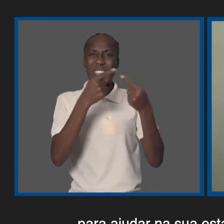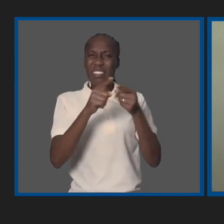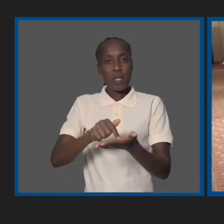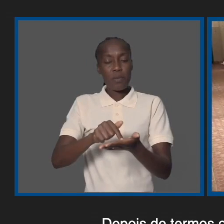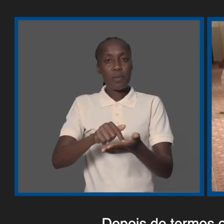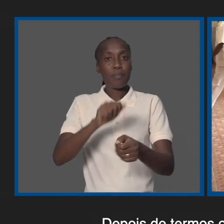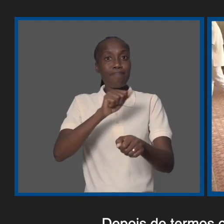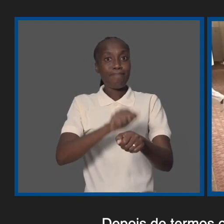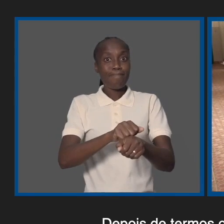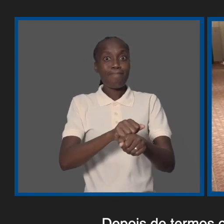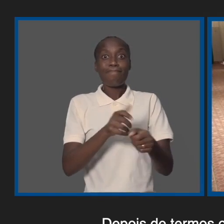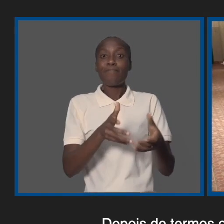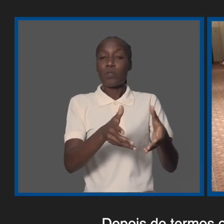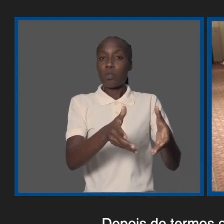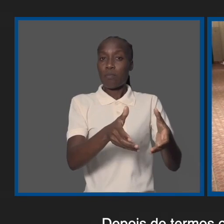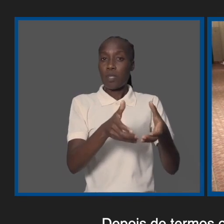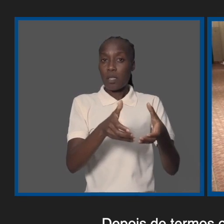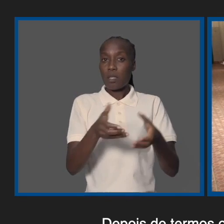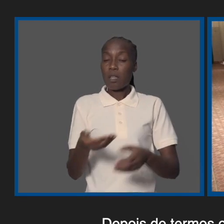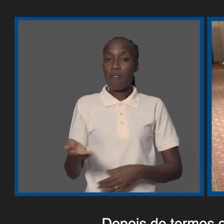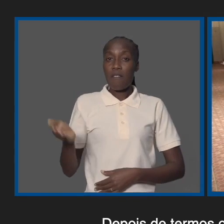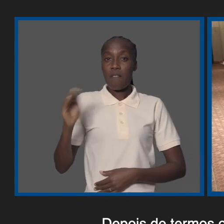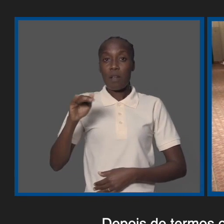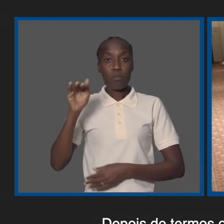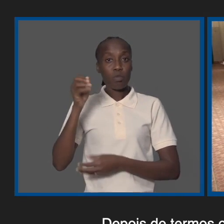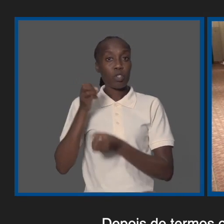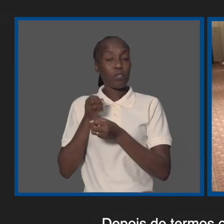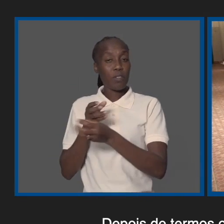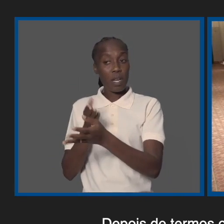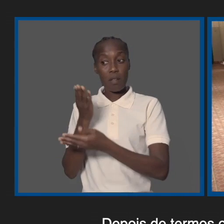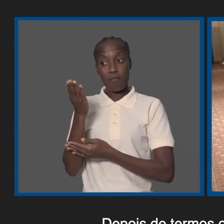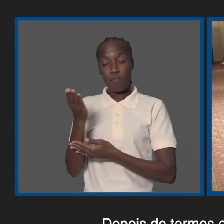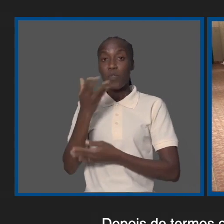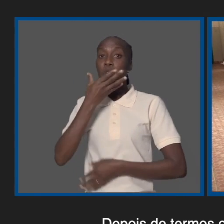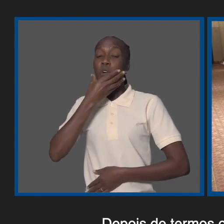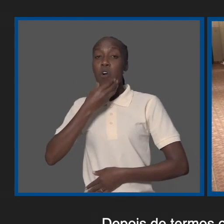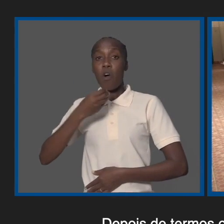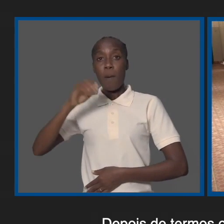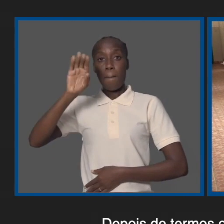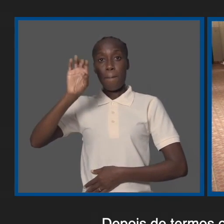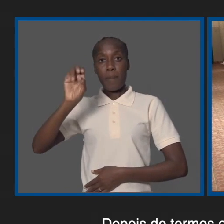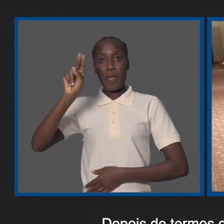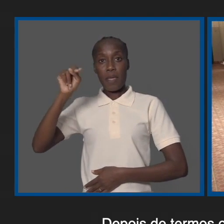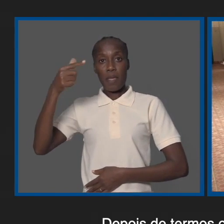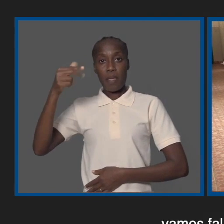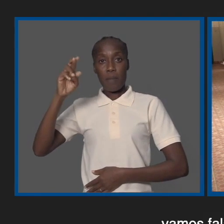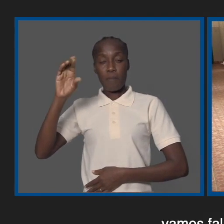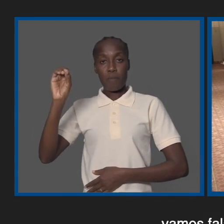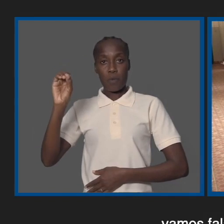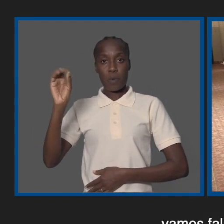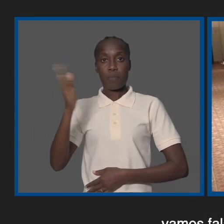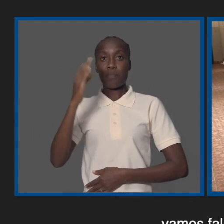enfermarias. Depois temos ouvido como é que funciona este departamento do estado central de Noputs, isto é, no centro ortopédico.